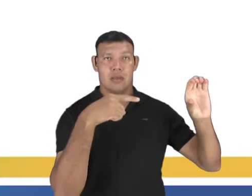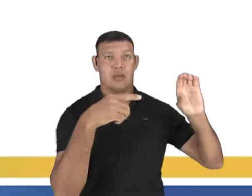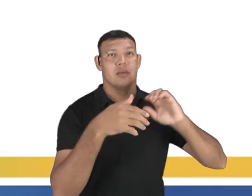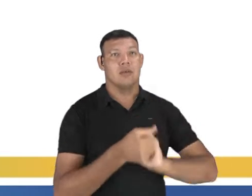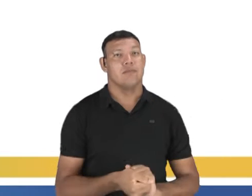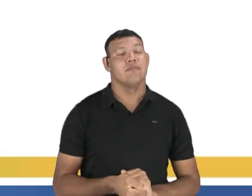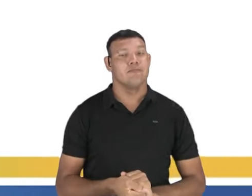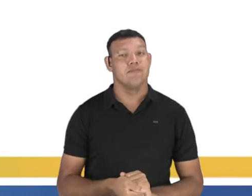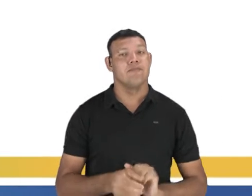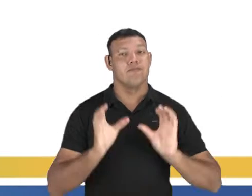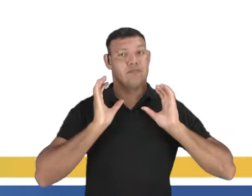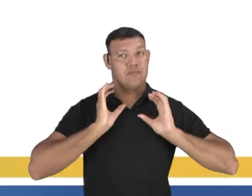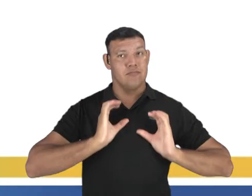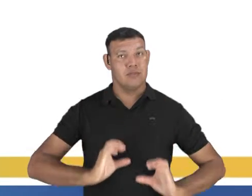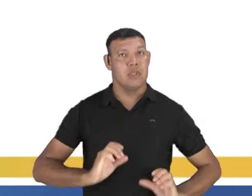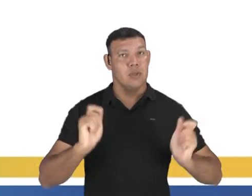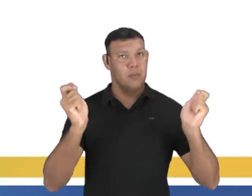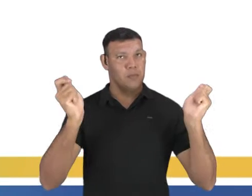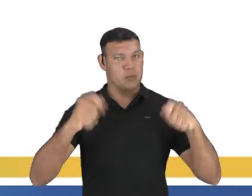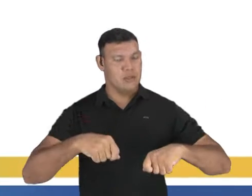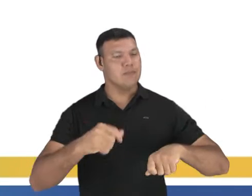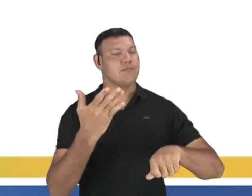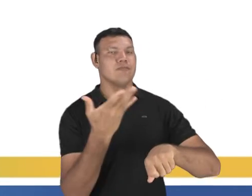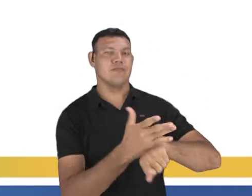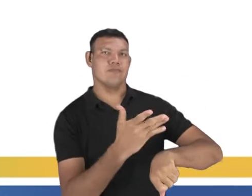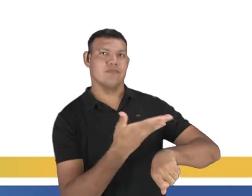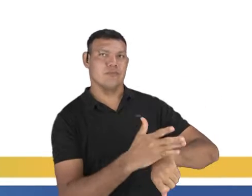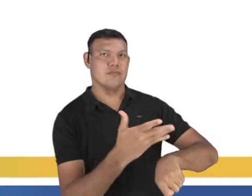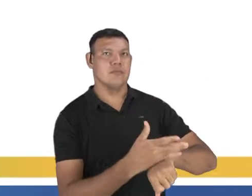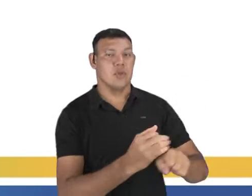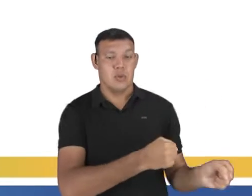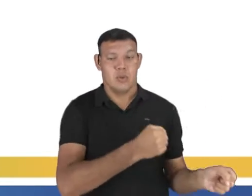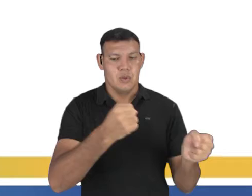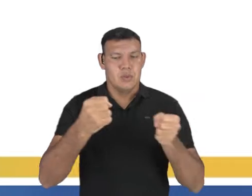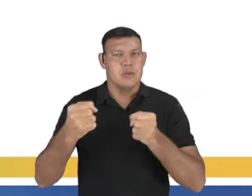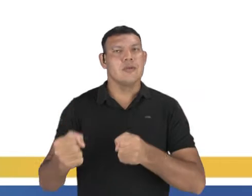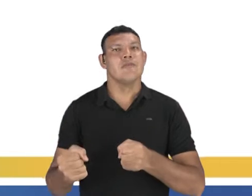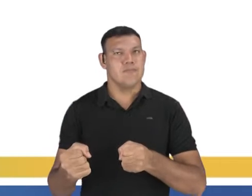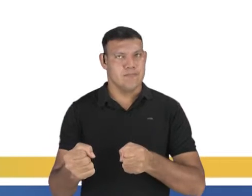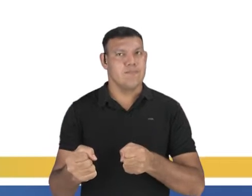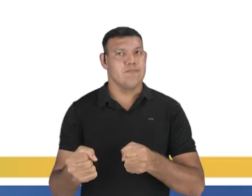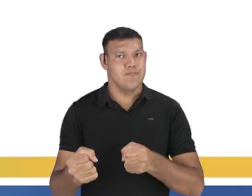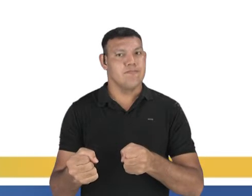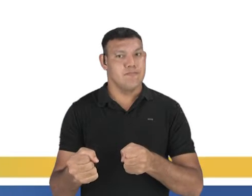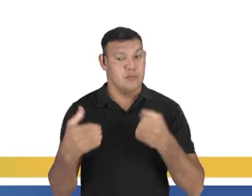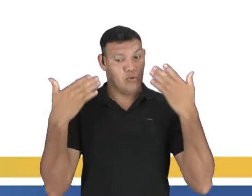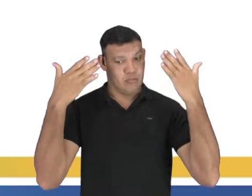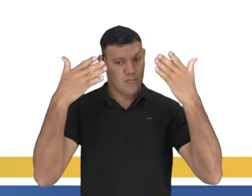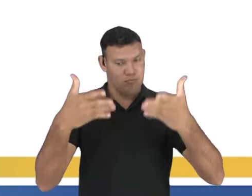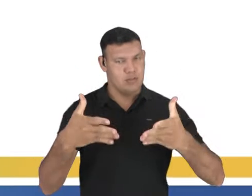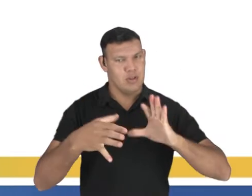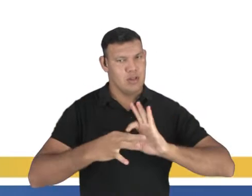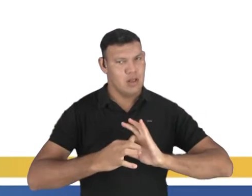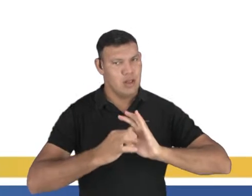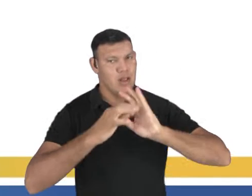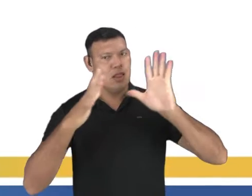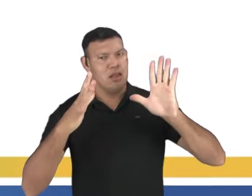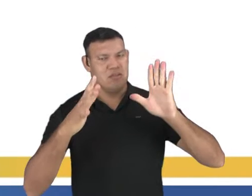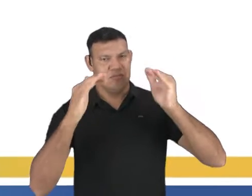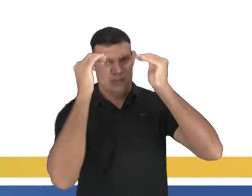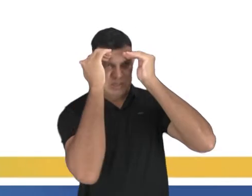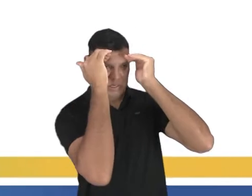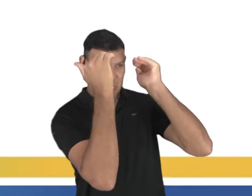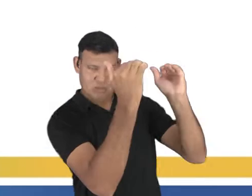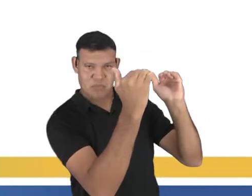a possibilidade de o cidadão participar no poder e, nesse caso, livre da submissão